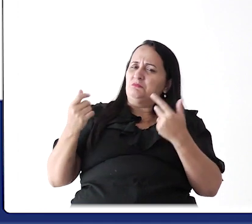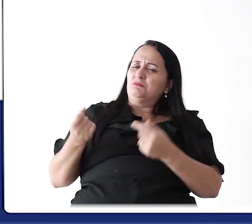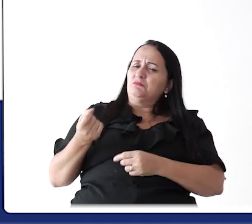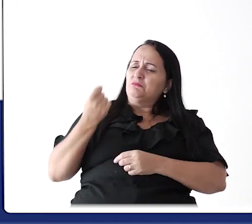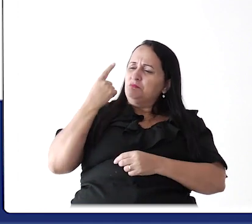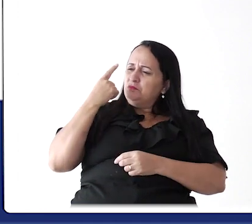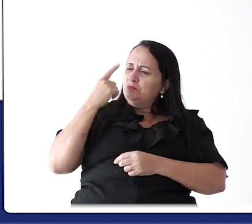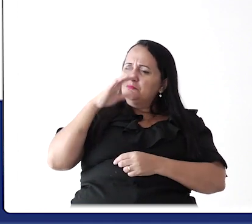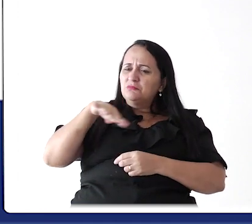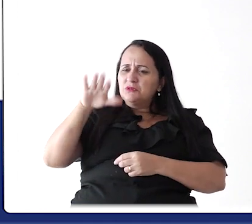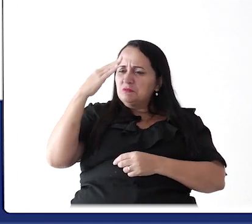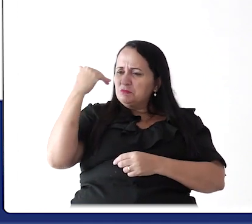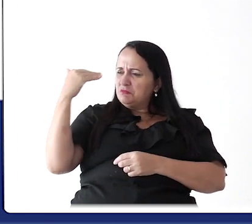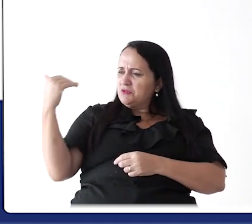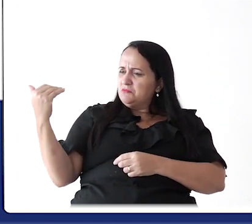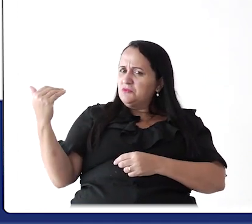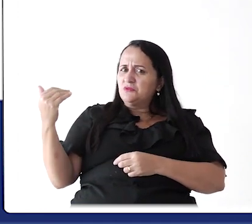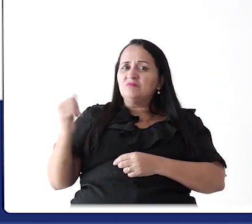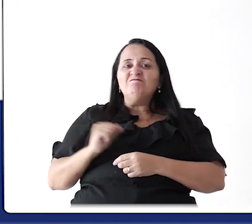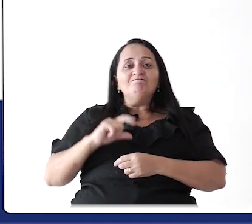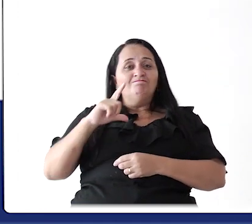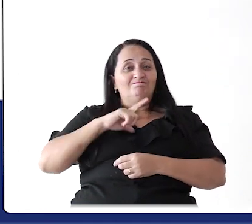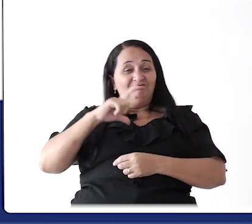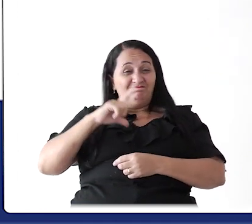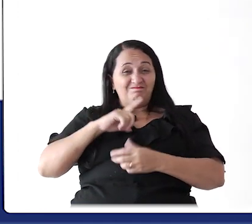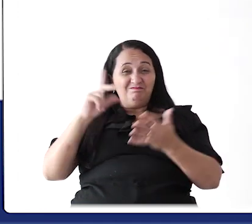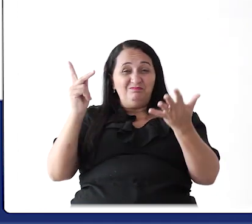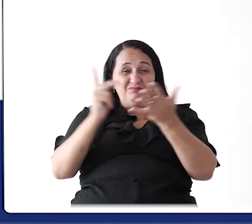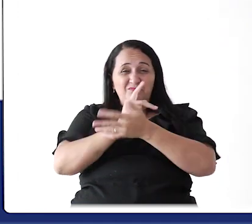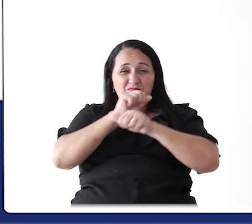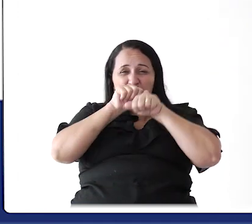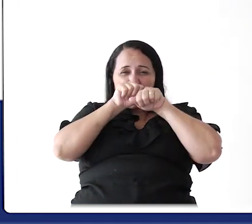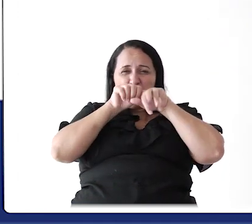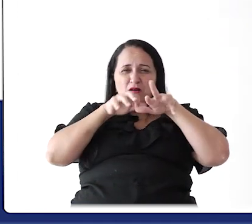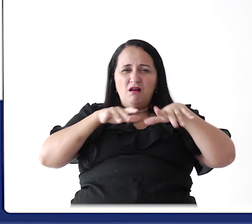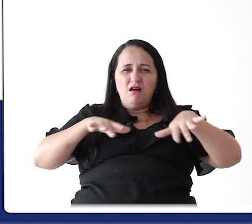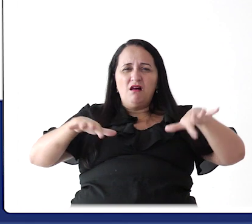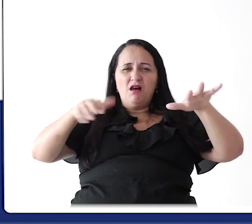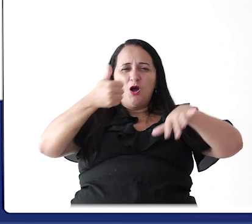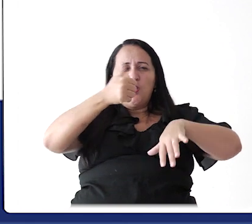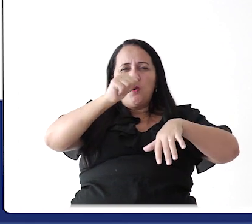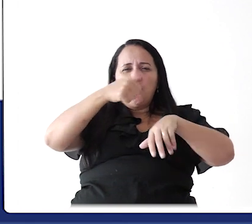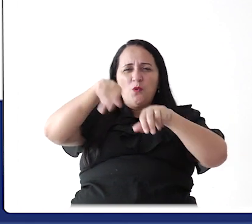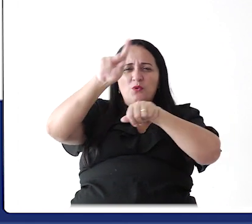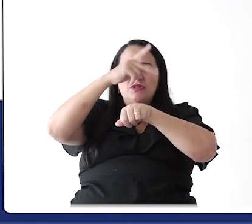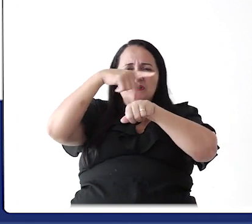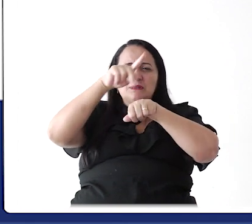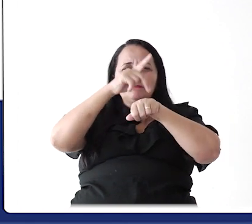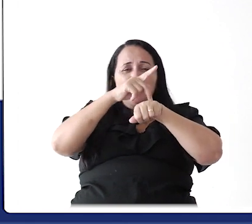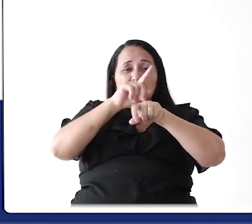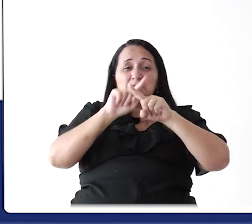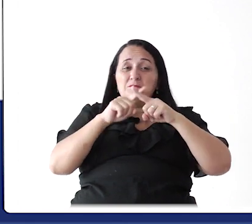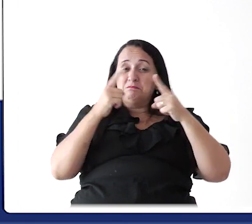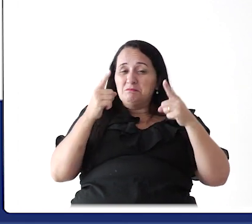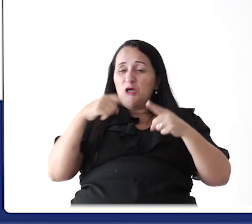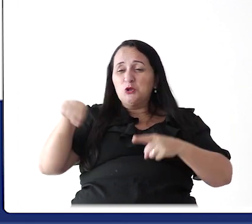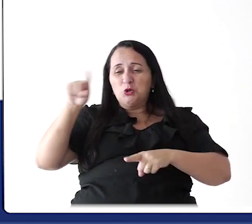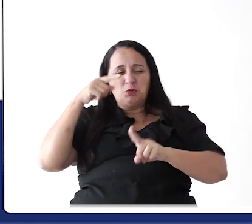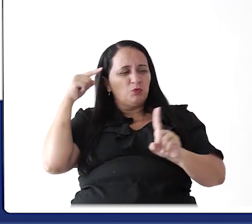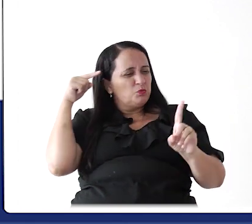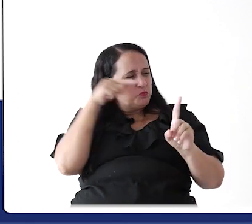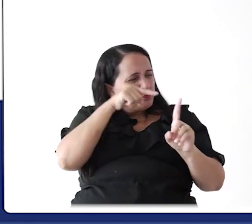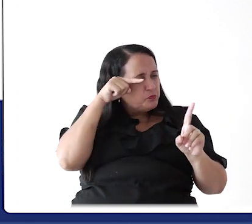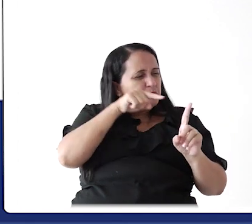surto de gripe que atingiu 11 países. Mesmo assim, o porco já vem sendo julgado culpado por autoridades